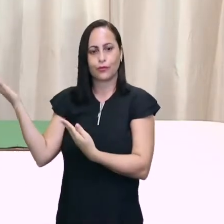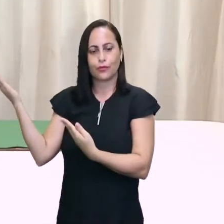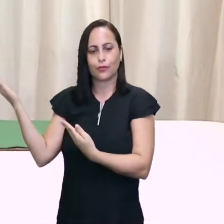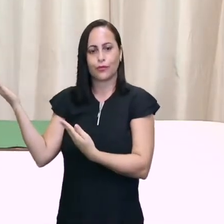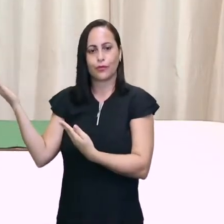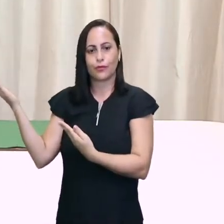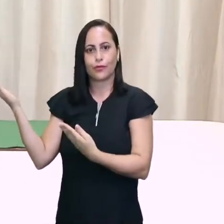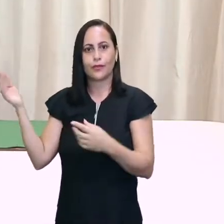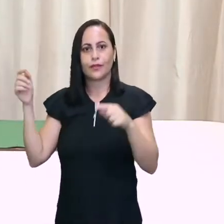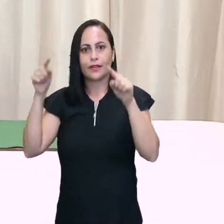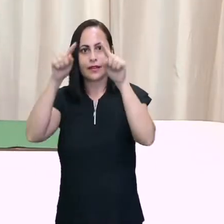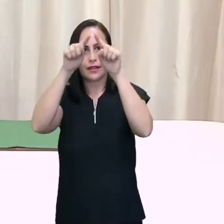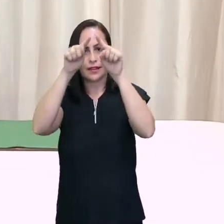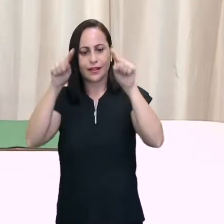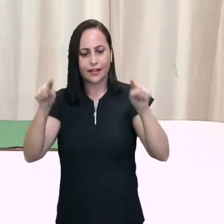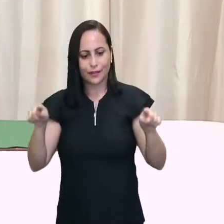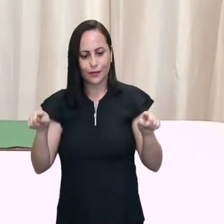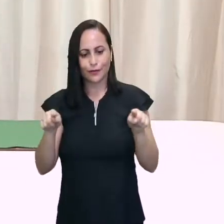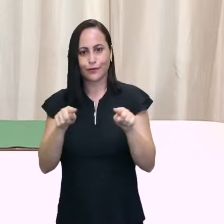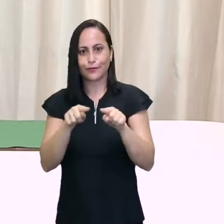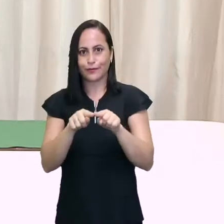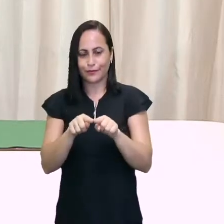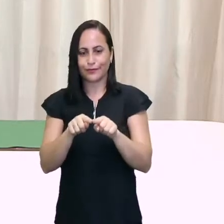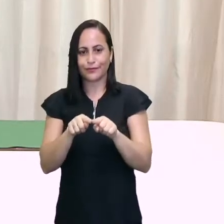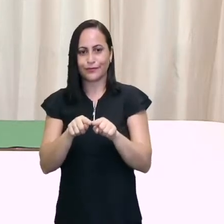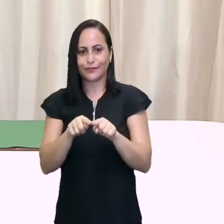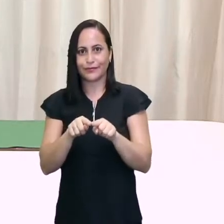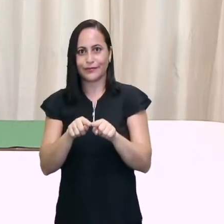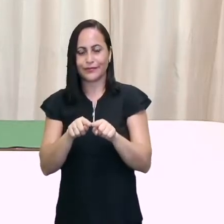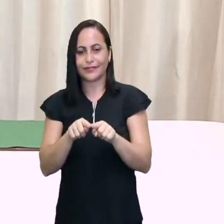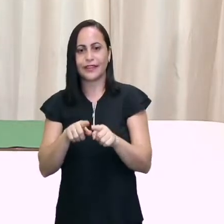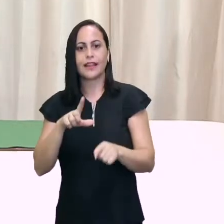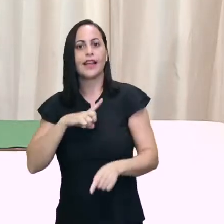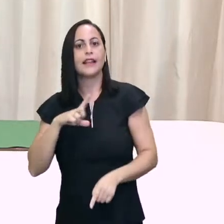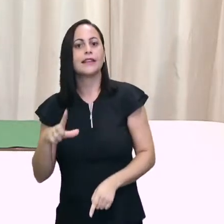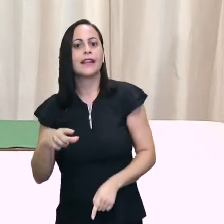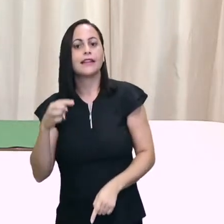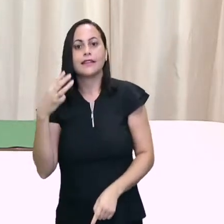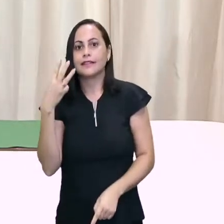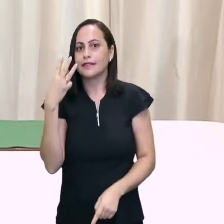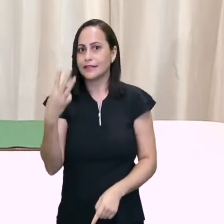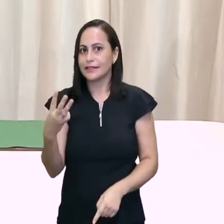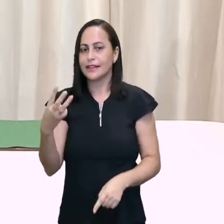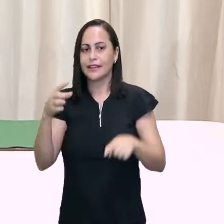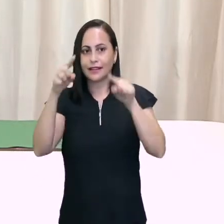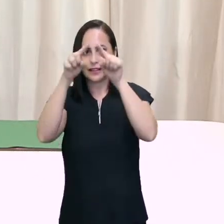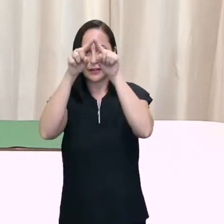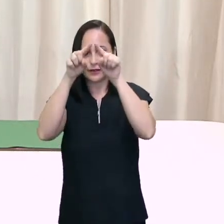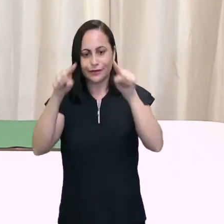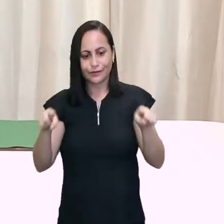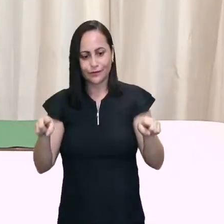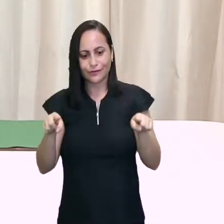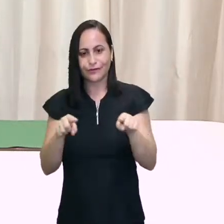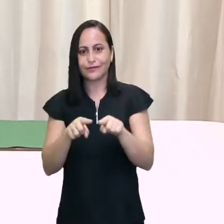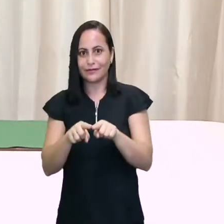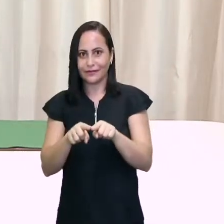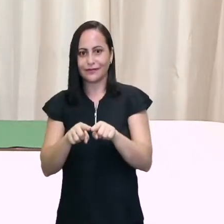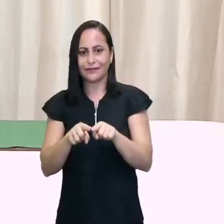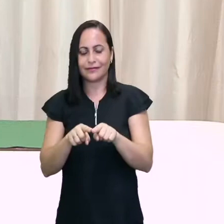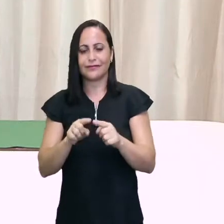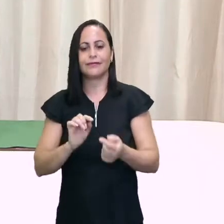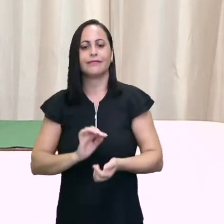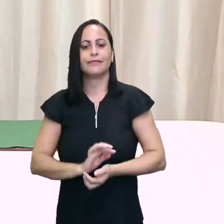Este é o triângulo e ele tem três lados.